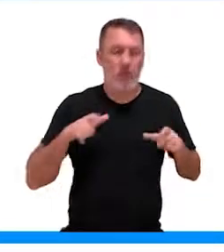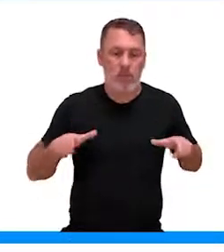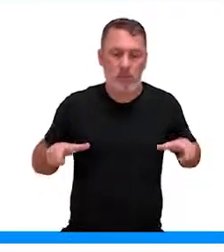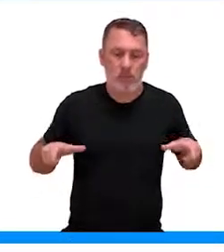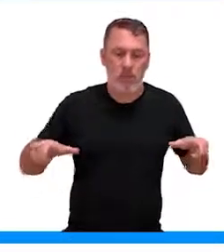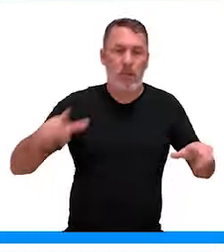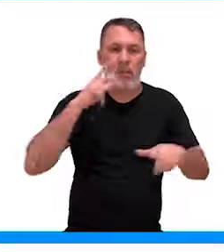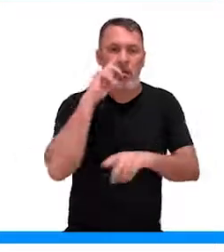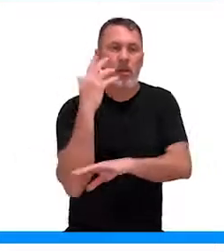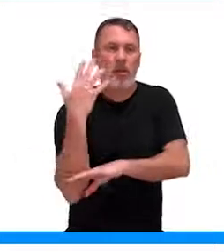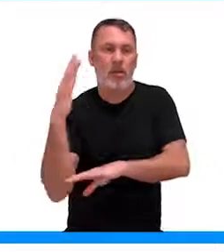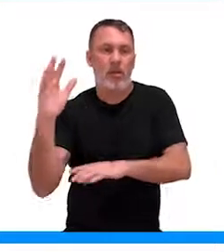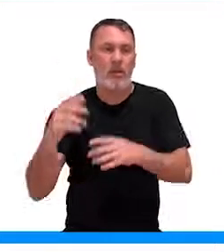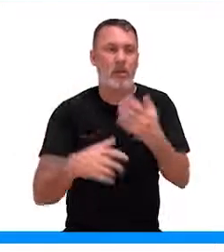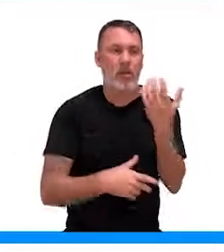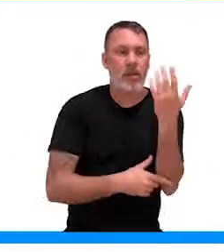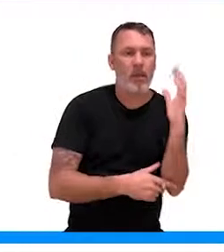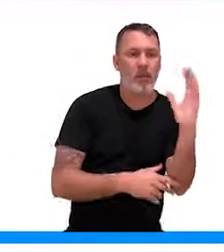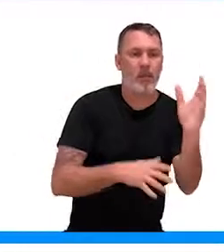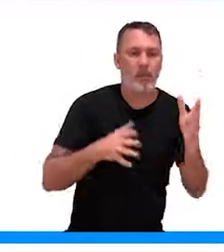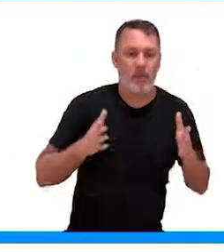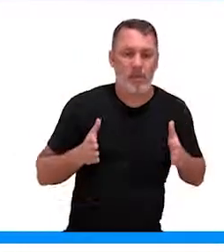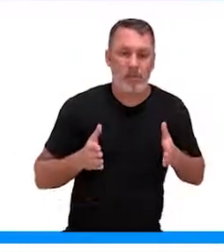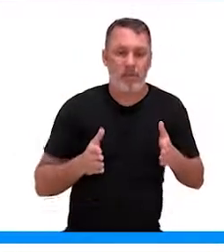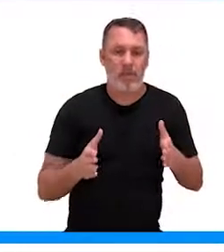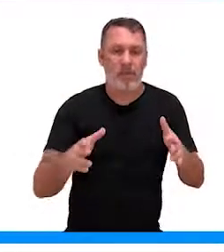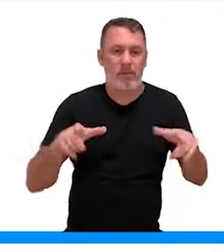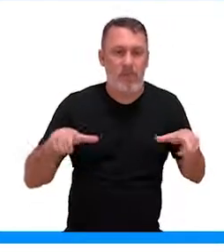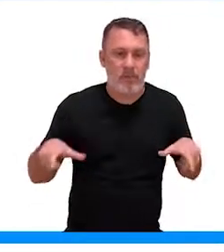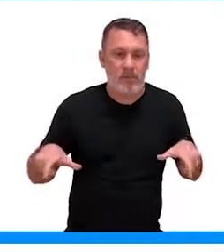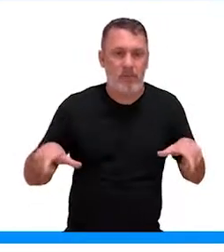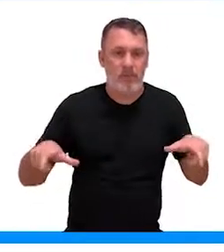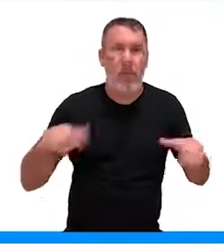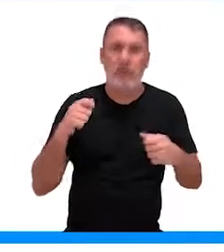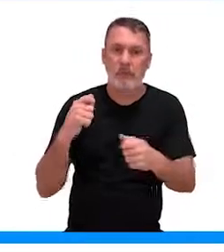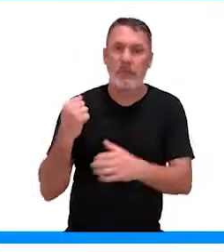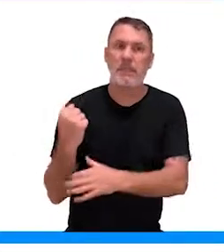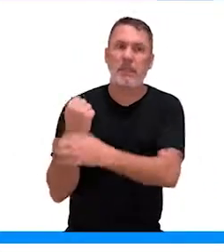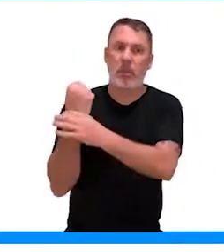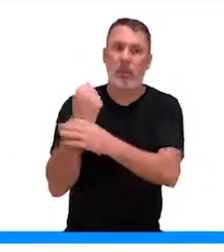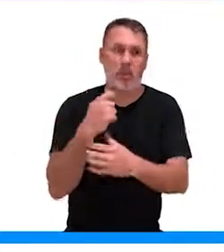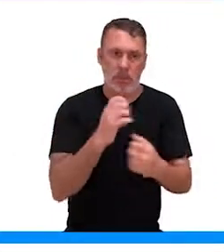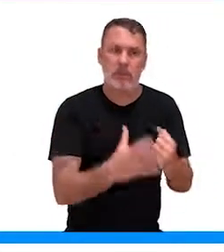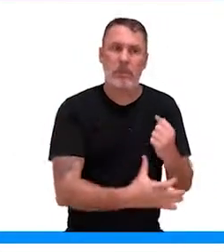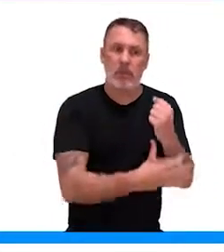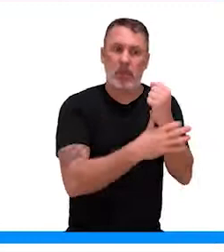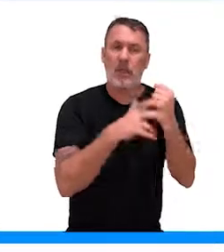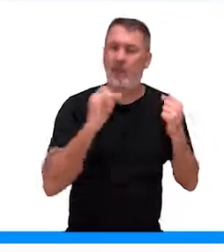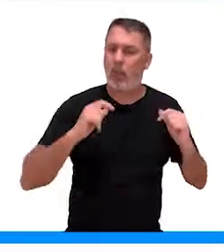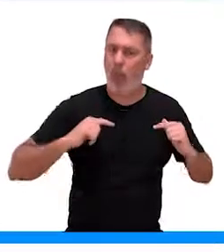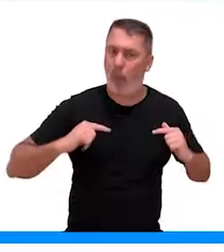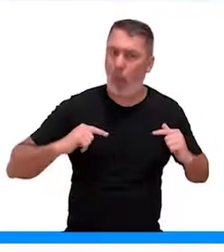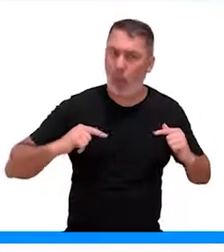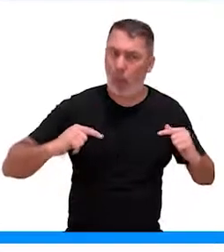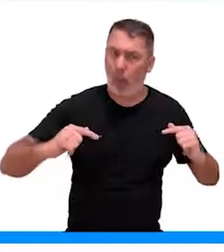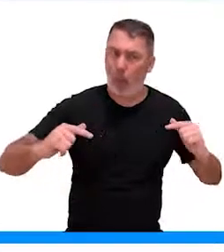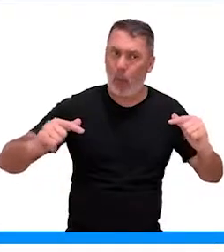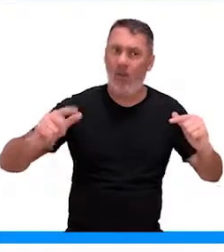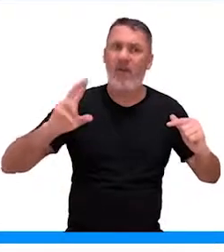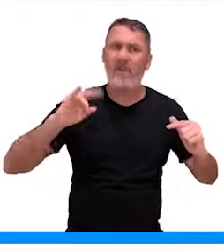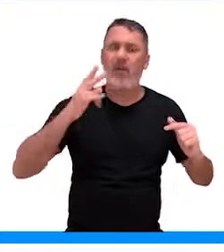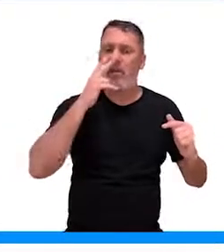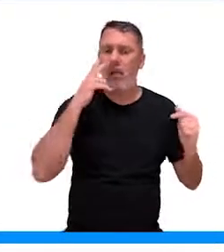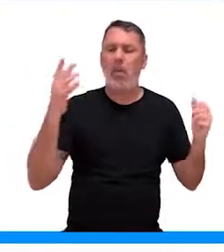às matas ciliares. Perceba que é importante que essas matas ciliares elas sejam preservadas para que não haja, né, um excesso de